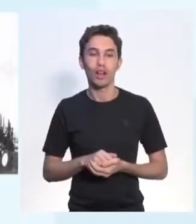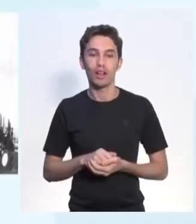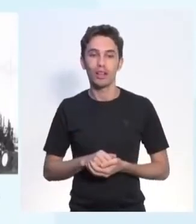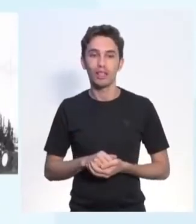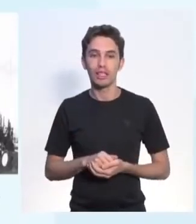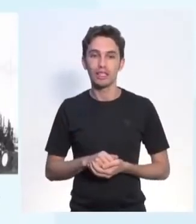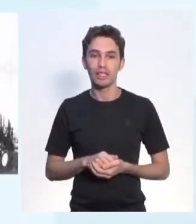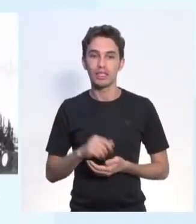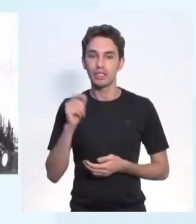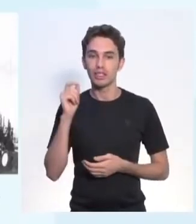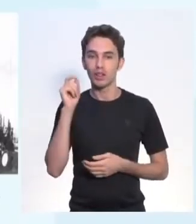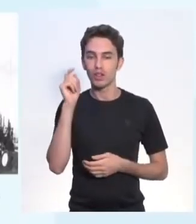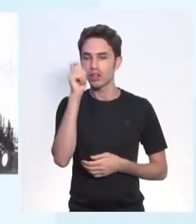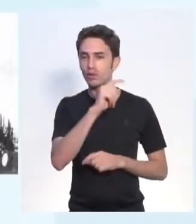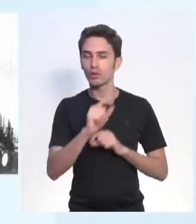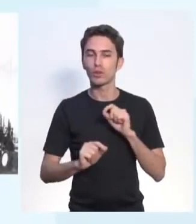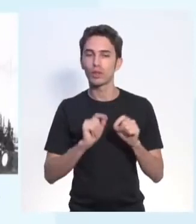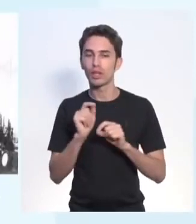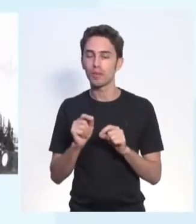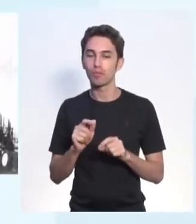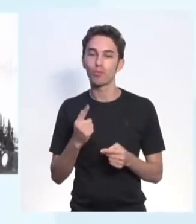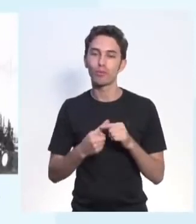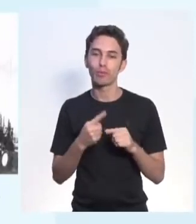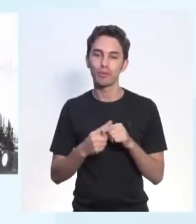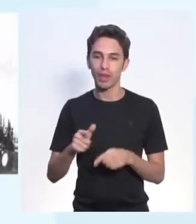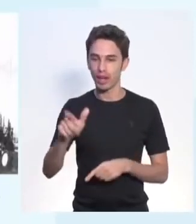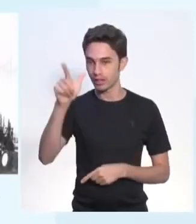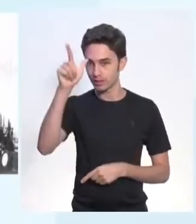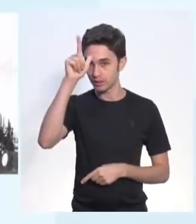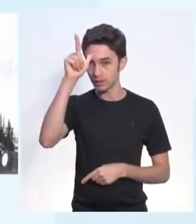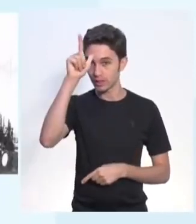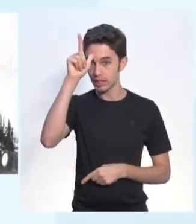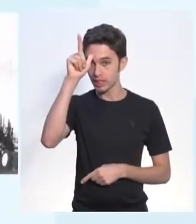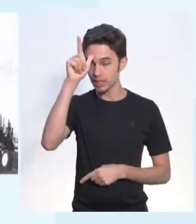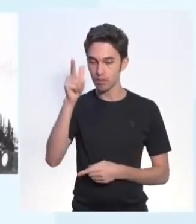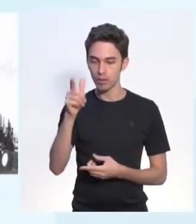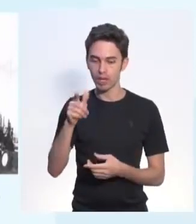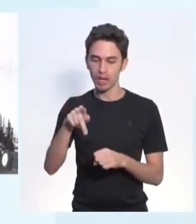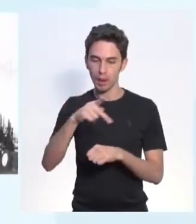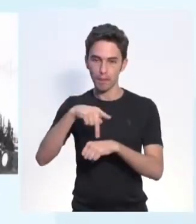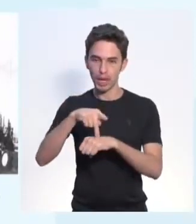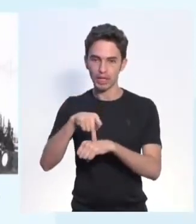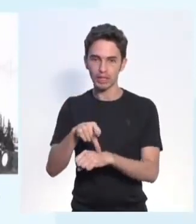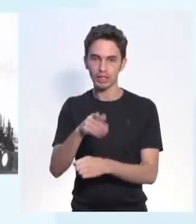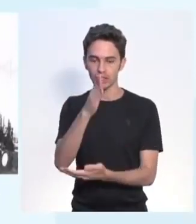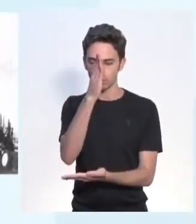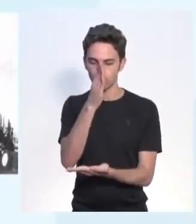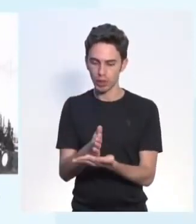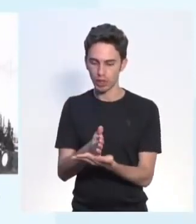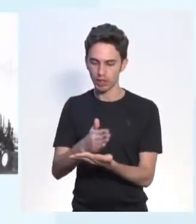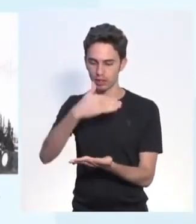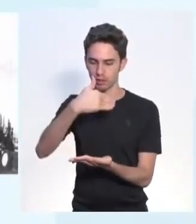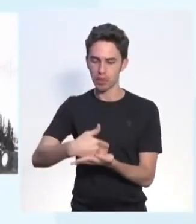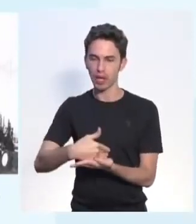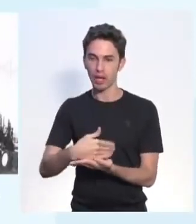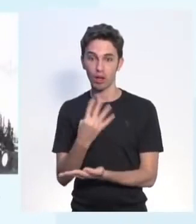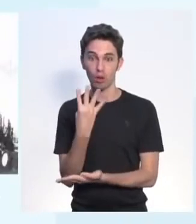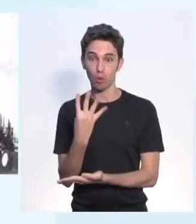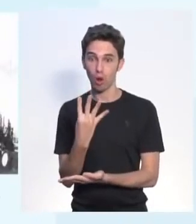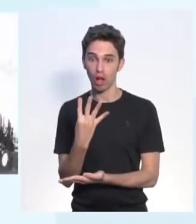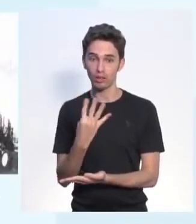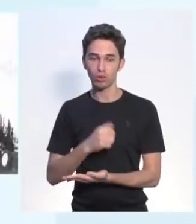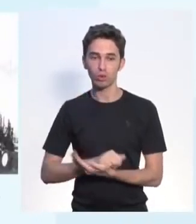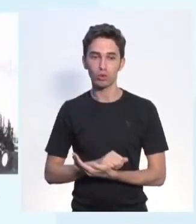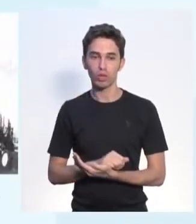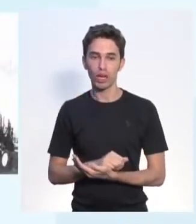Fria, a Alemanha foi dividida em 4 zonas militares e 2 áreas